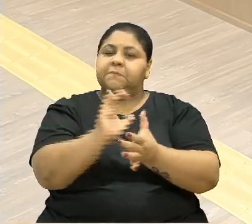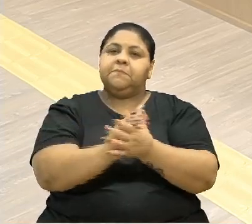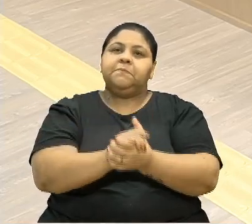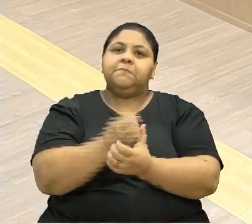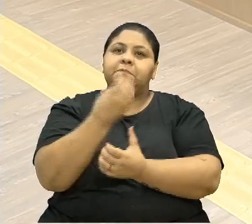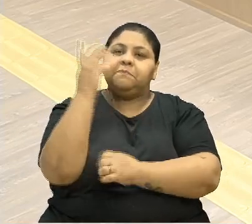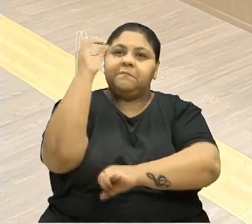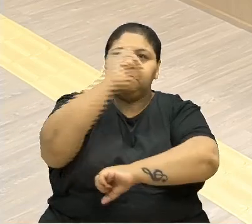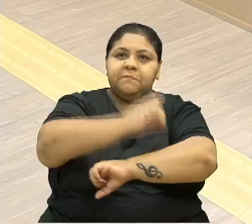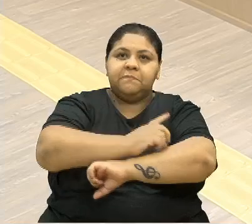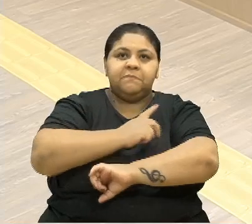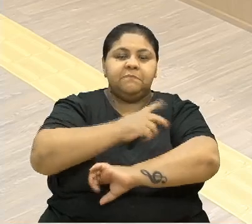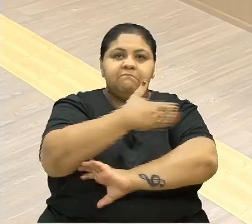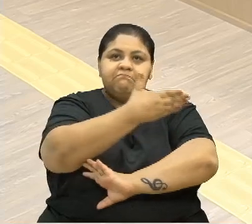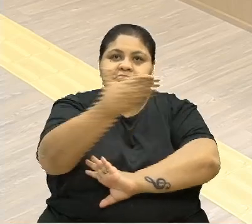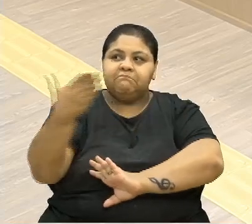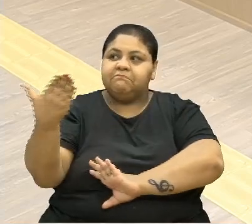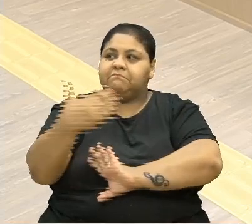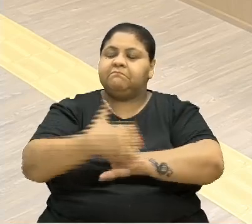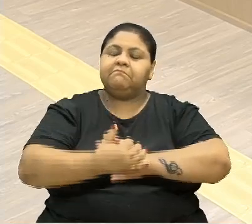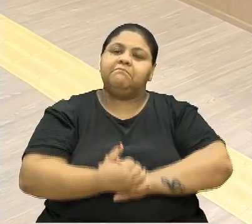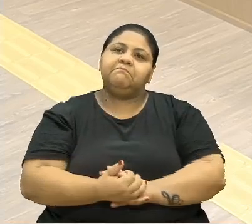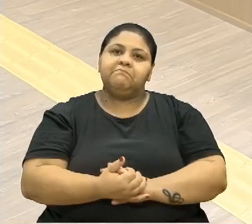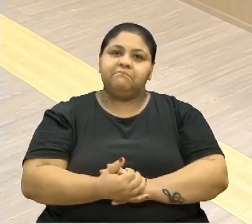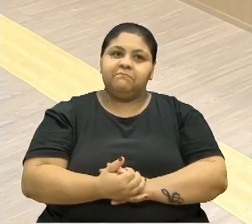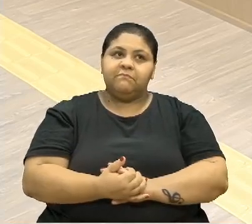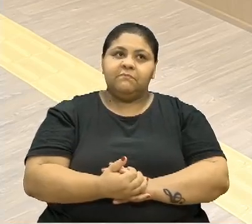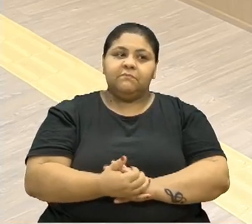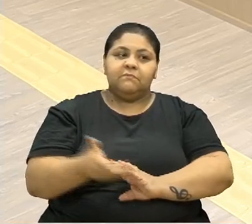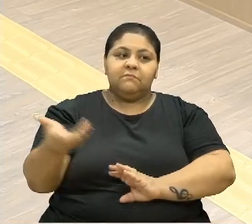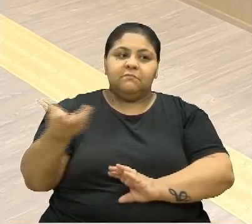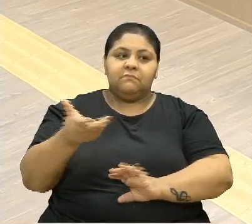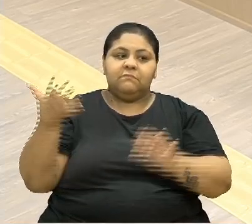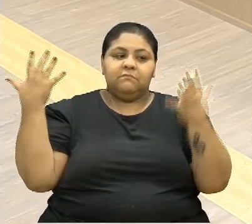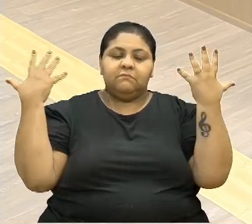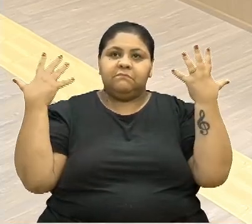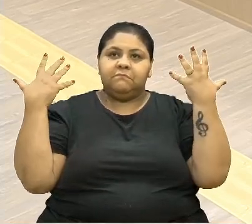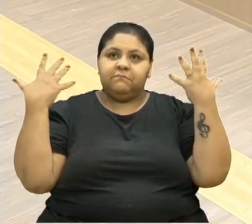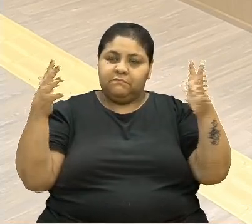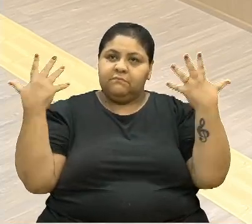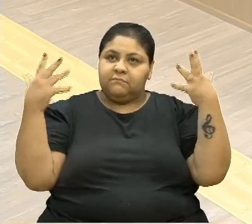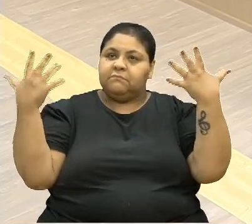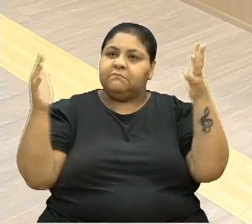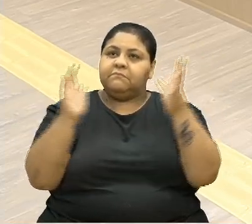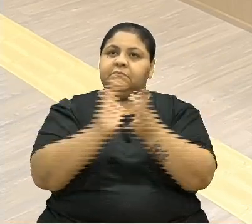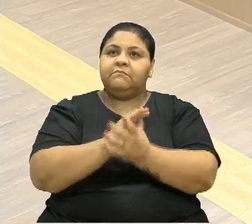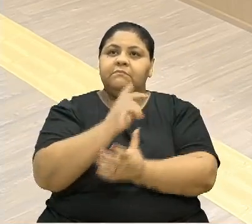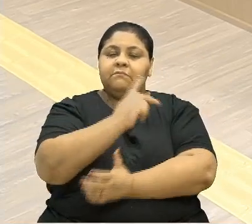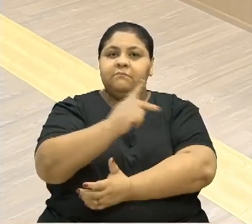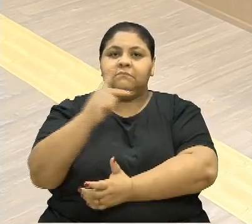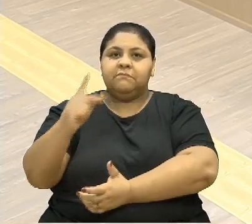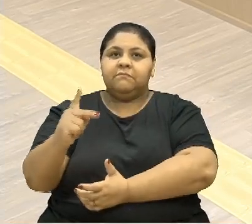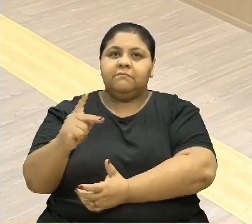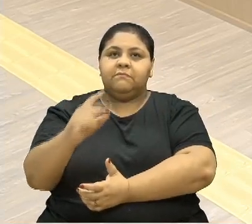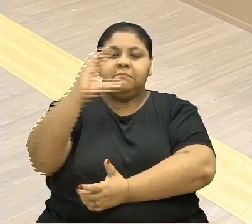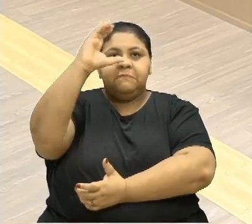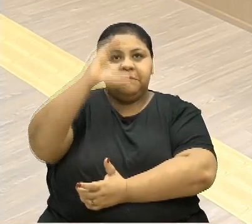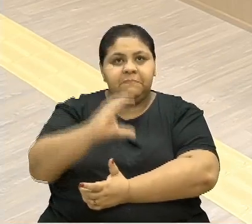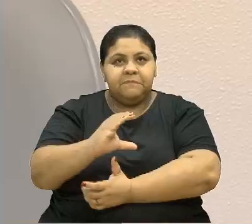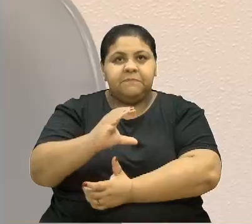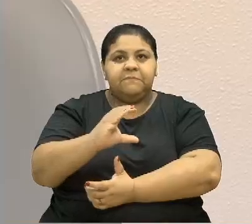Bom dia, senhora presidente, senhoras e senhores vereadores. Quero fazer um voto de congratulação para o PP Caxiense, que